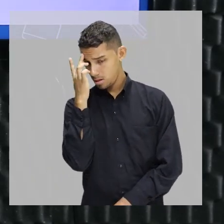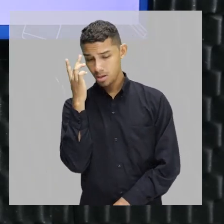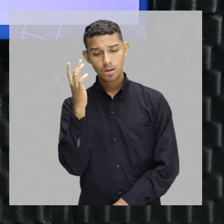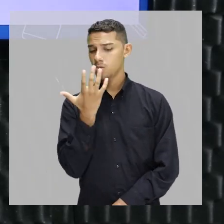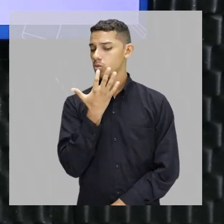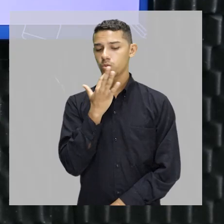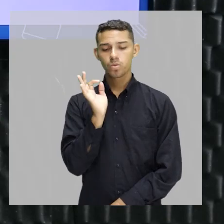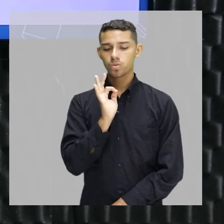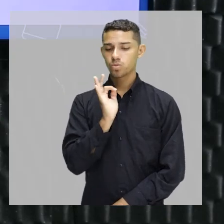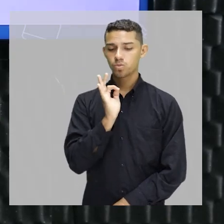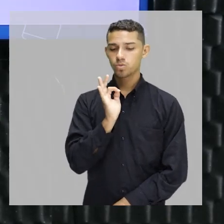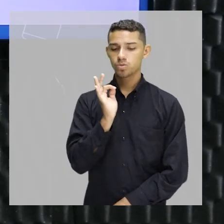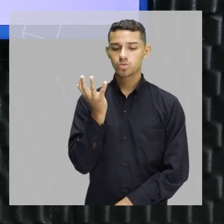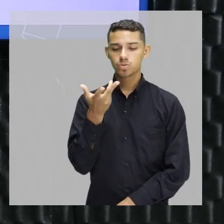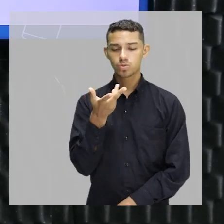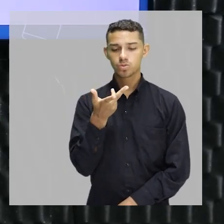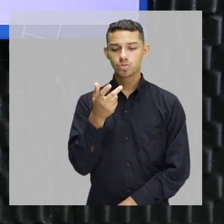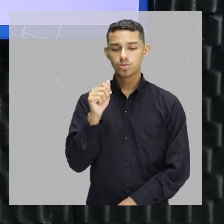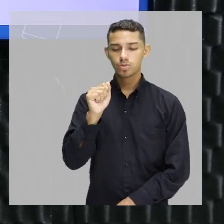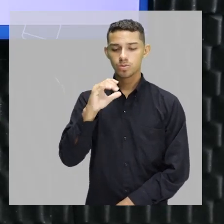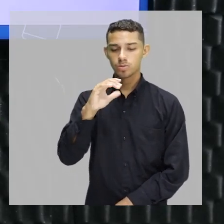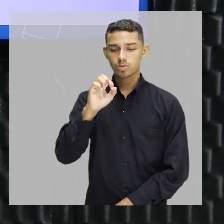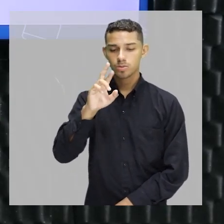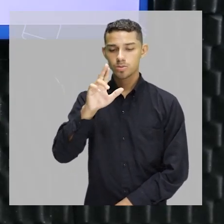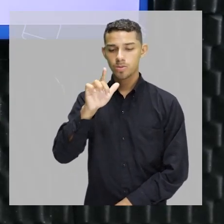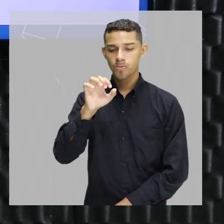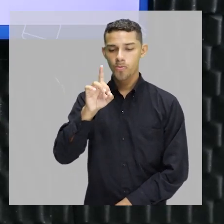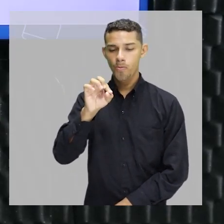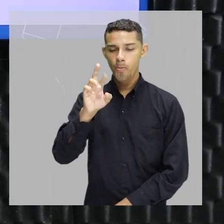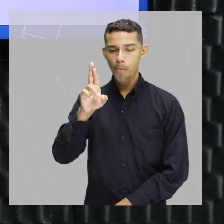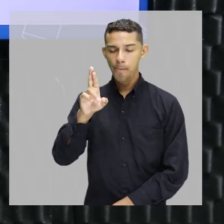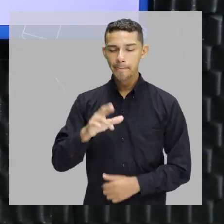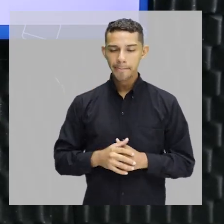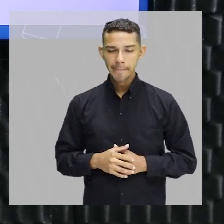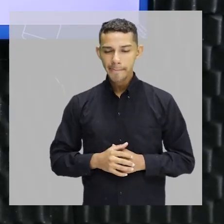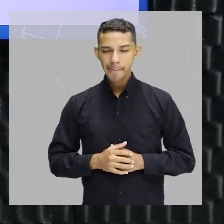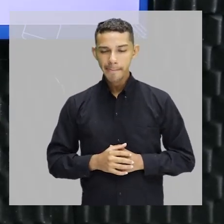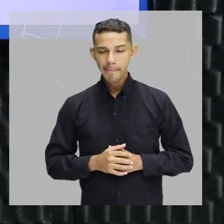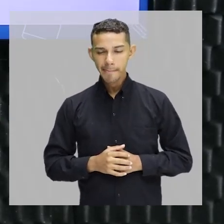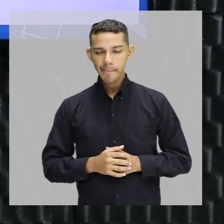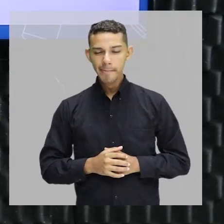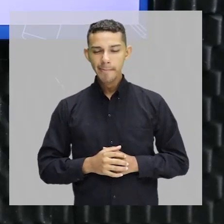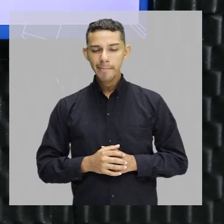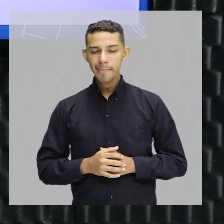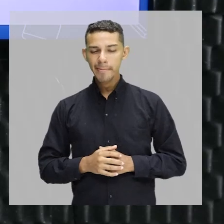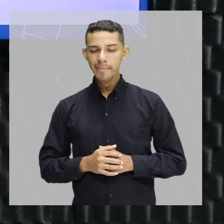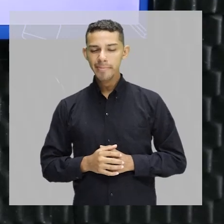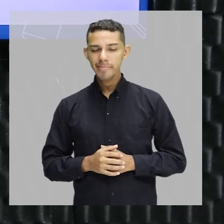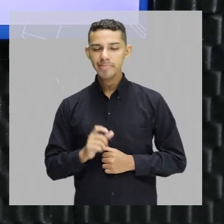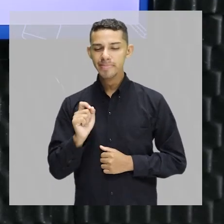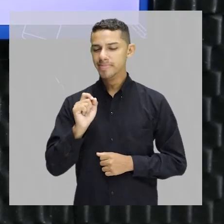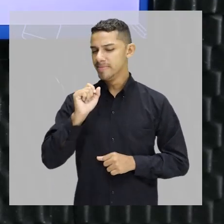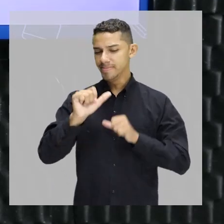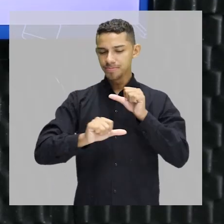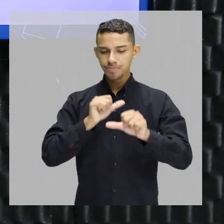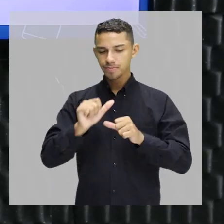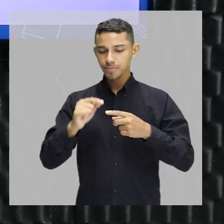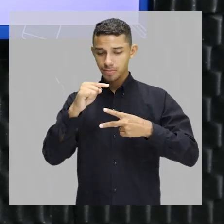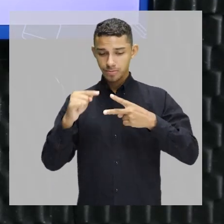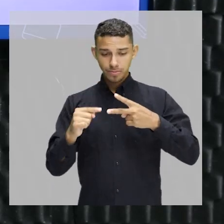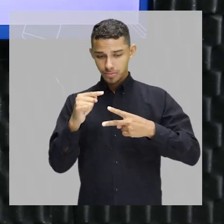aquilo ali como um acelerador, certo? Bom, então o que muda, a gente já sabe que é o que vem em